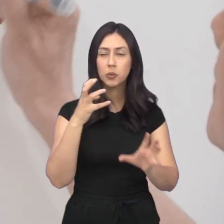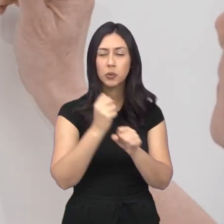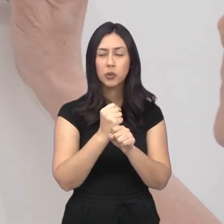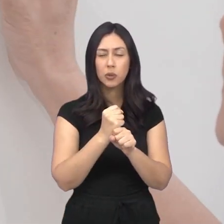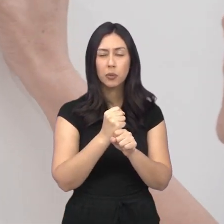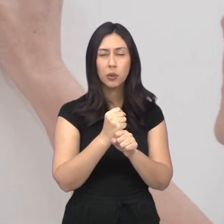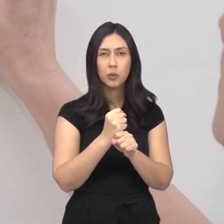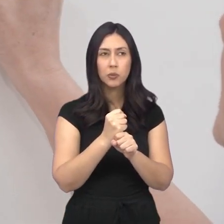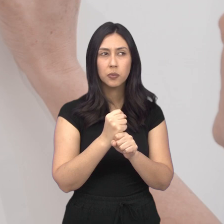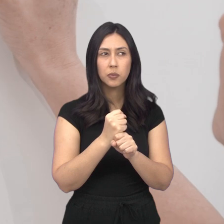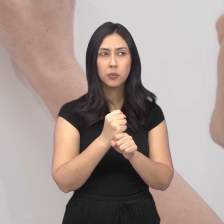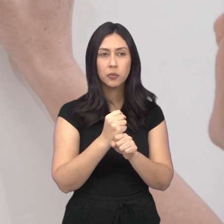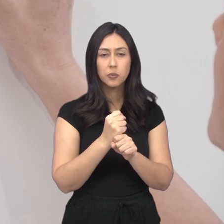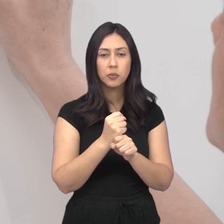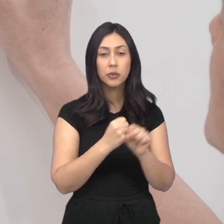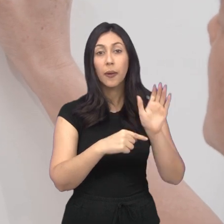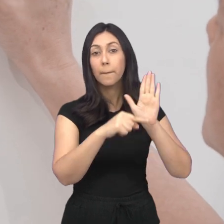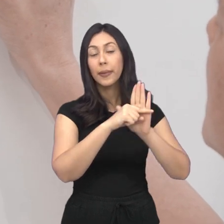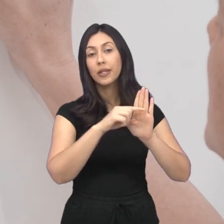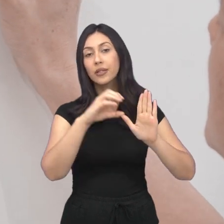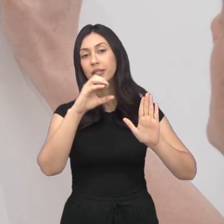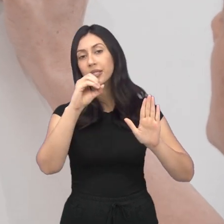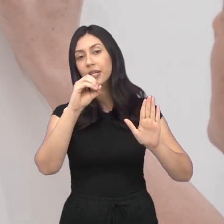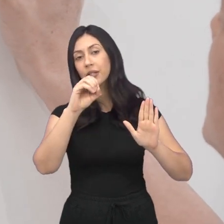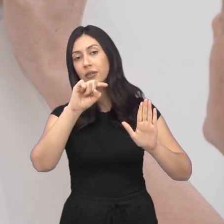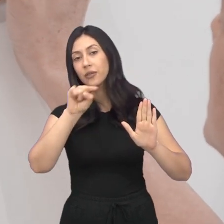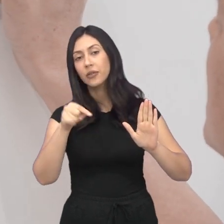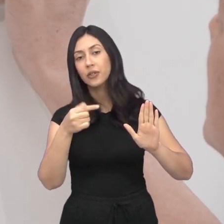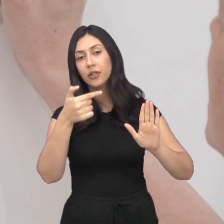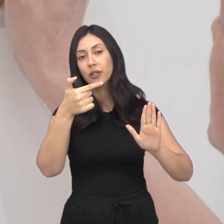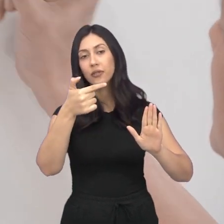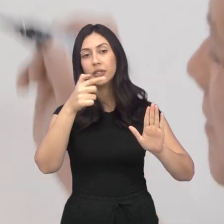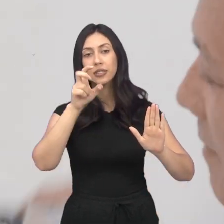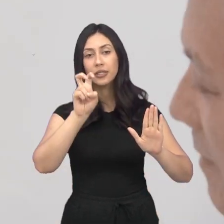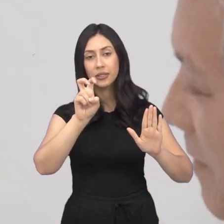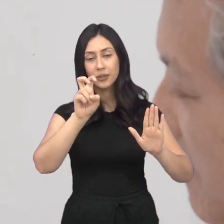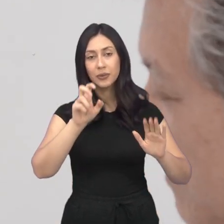4,25. Isso aqui vai dar menos 0,25.